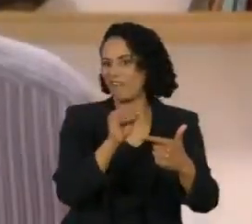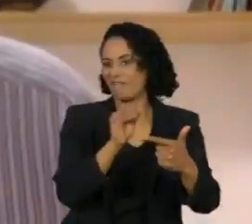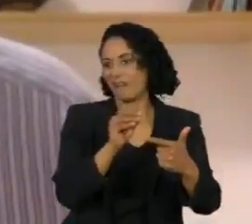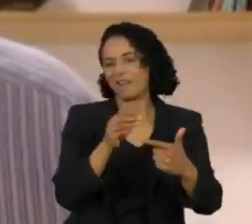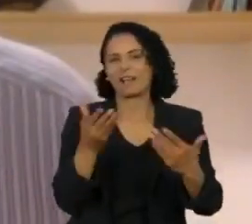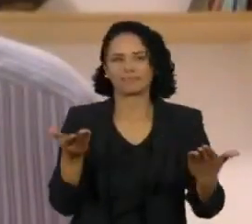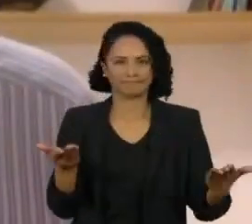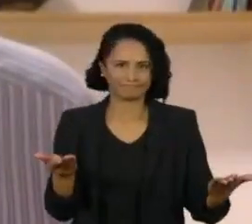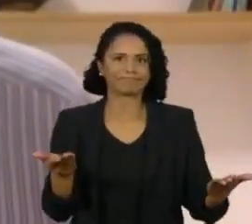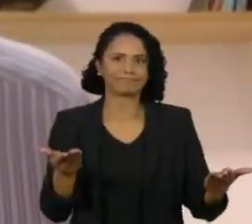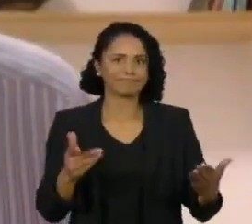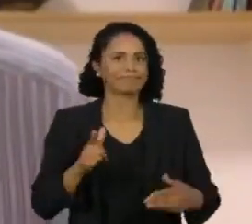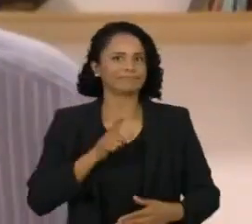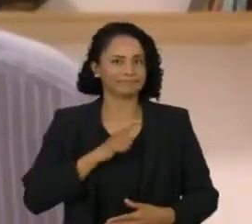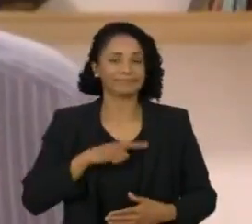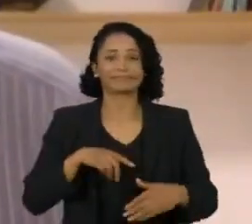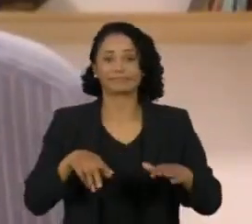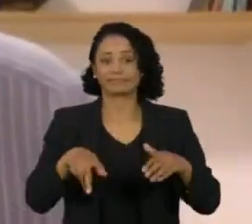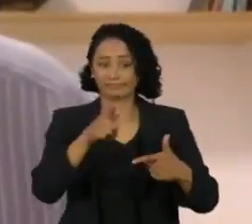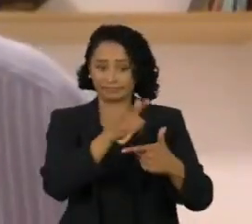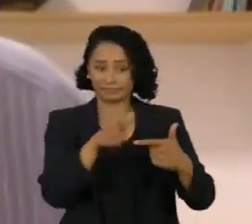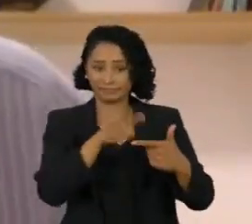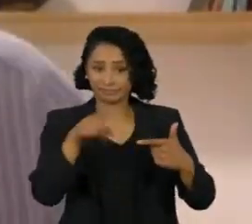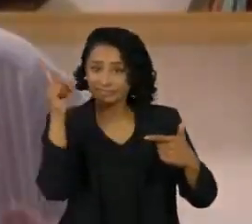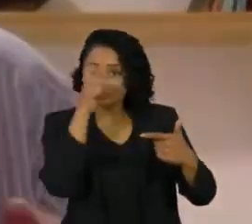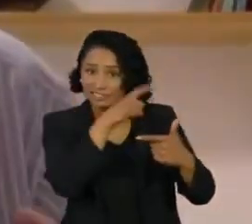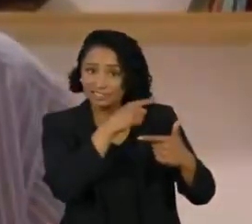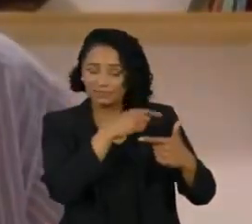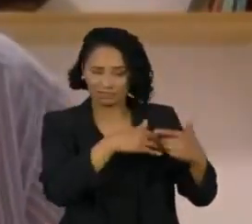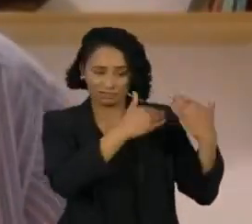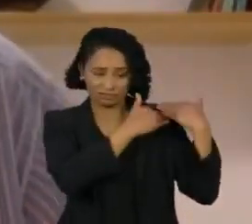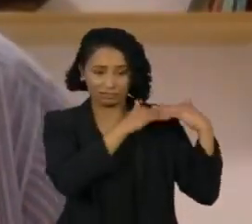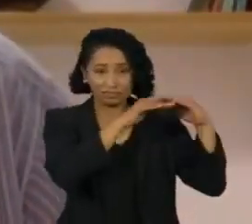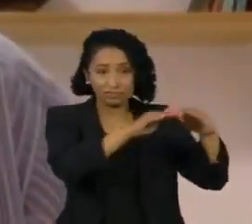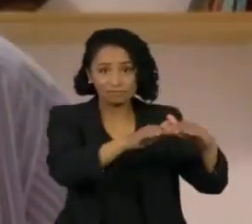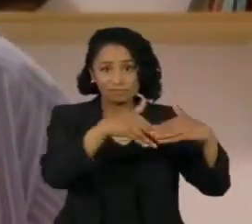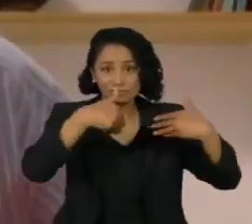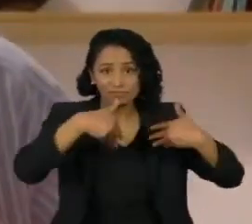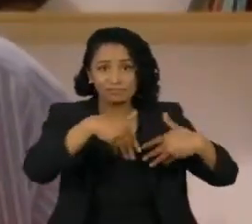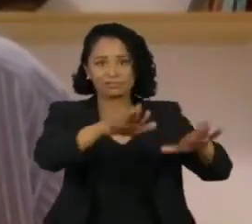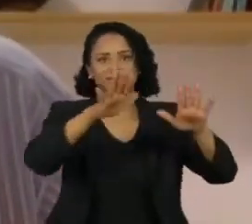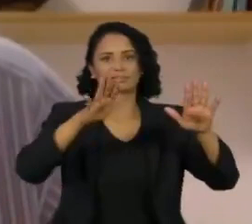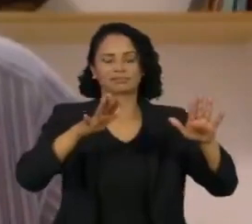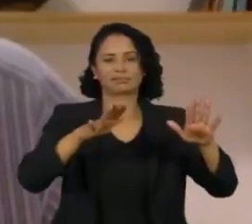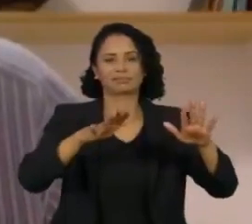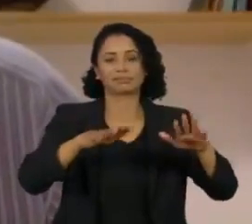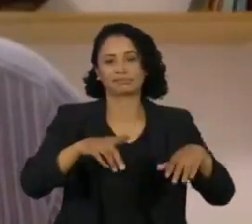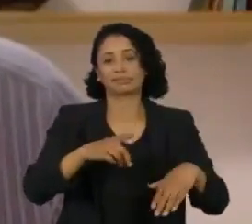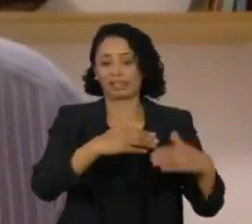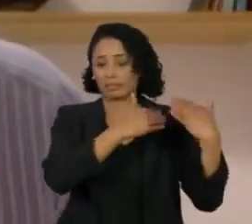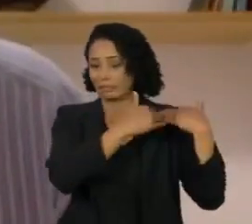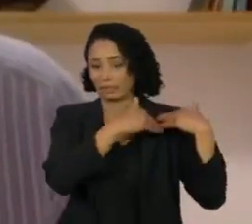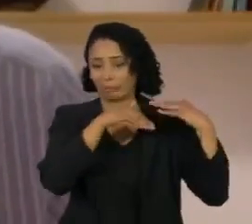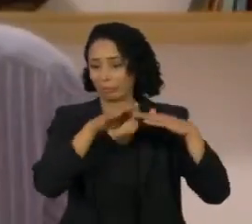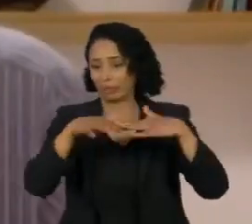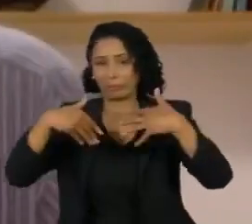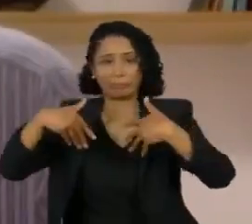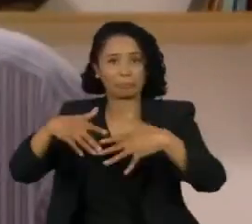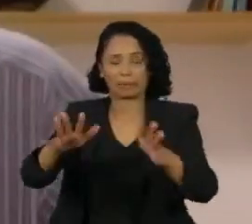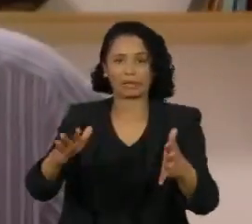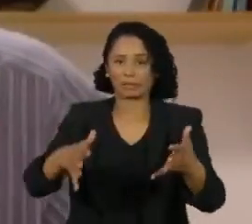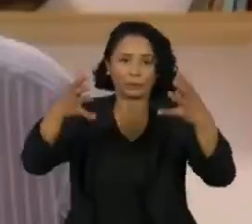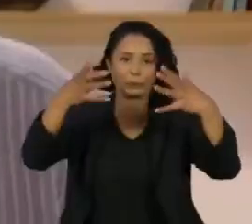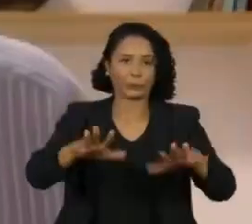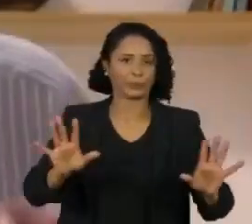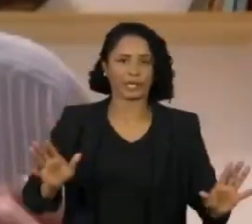aluga essas questões difíceis, esse poder de tomar as questões difíceis e, portanto, ter responsabilidade sobre elas para